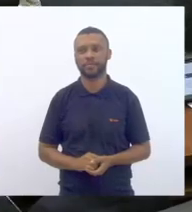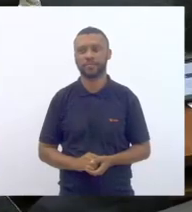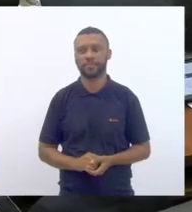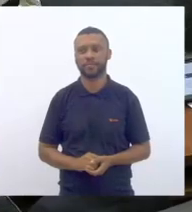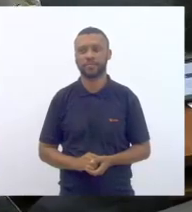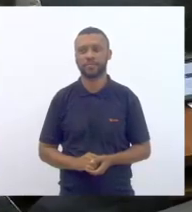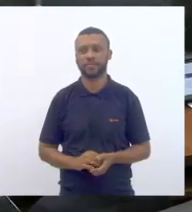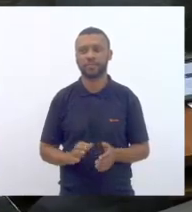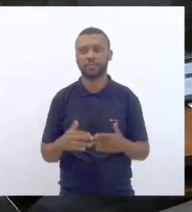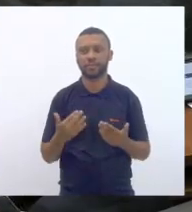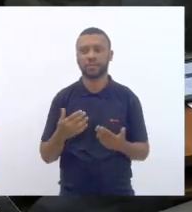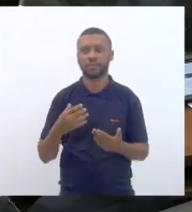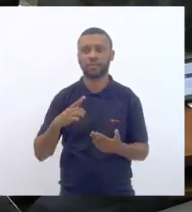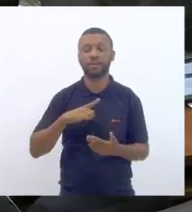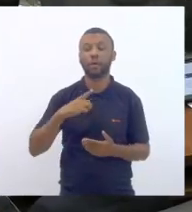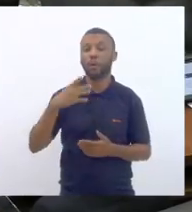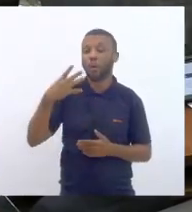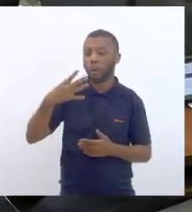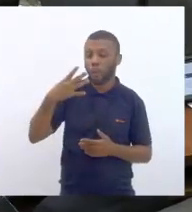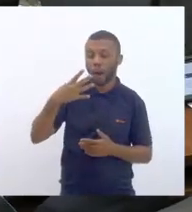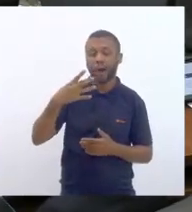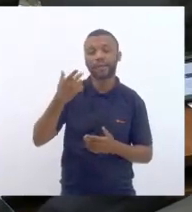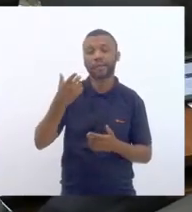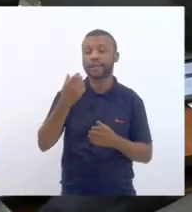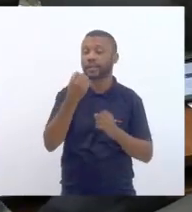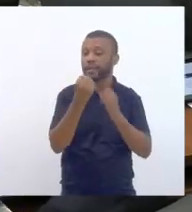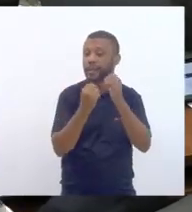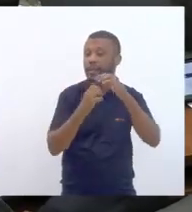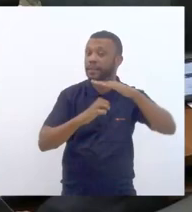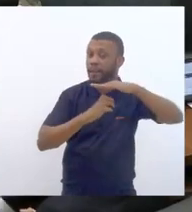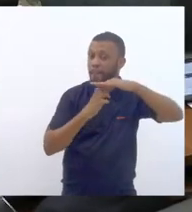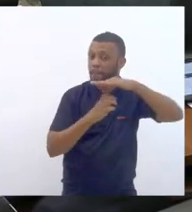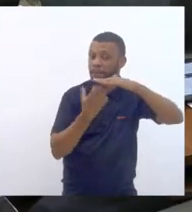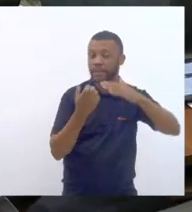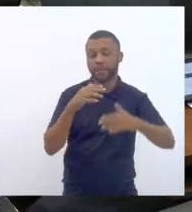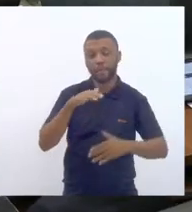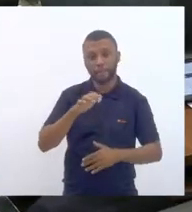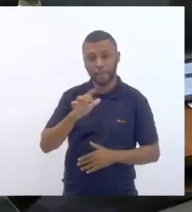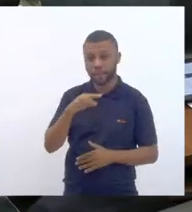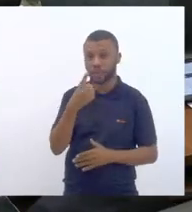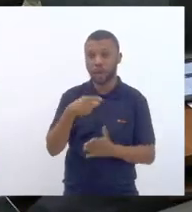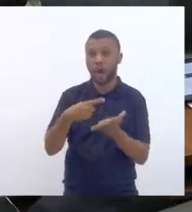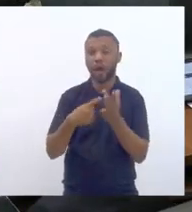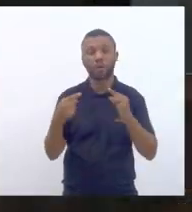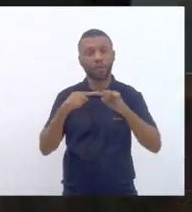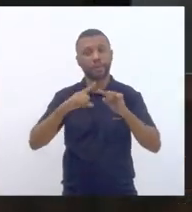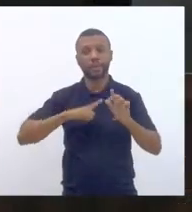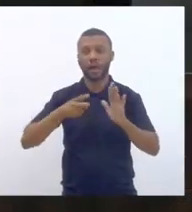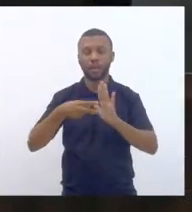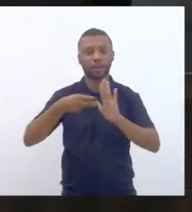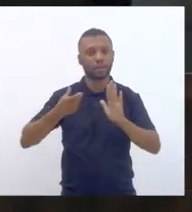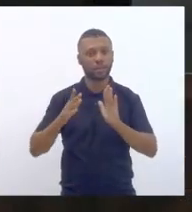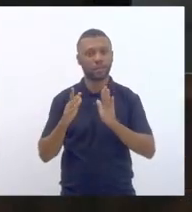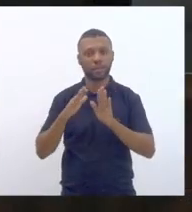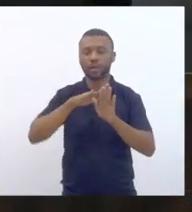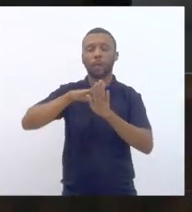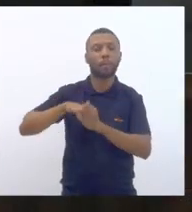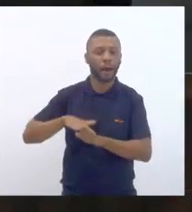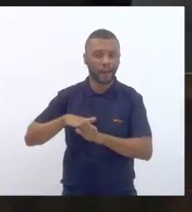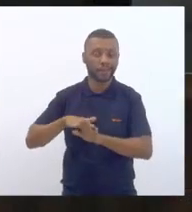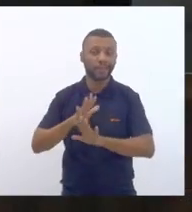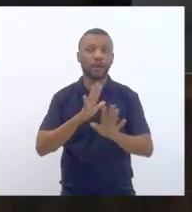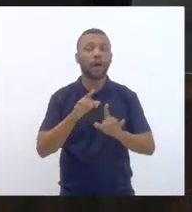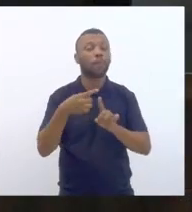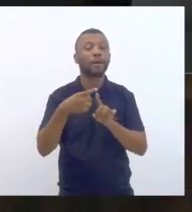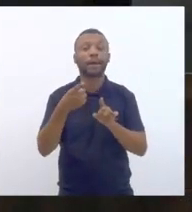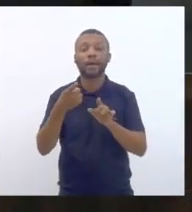Ficou o quarto, aquele da microempresa, nós acordamos para fazer a derrubada. Então vamos aqui, deputado... Não, é porque eu